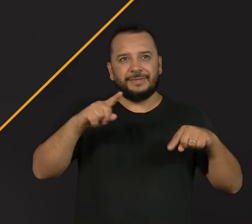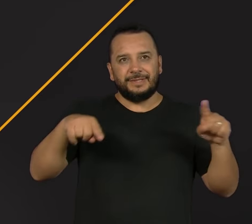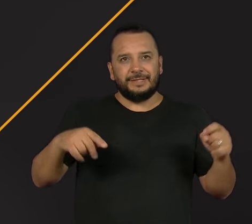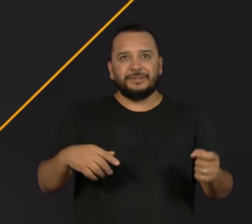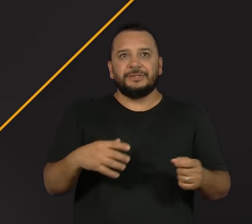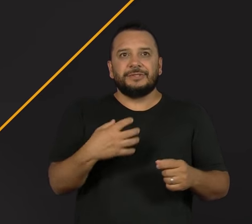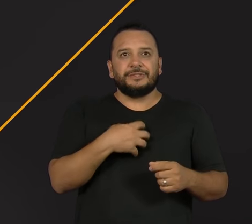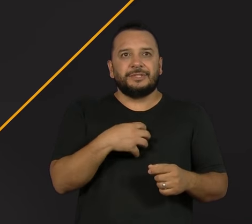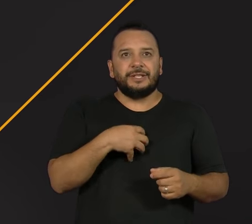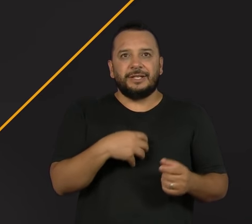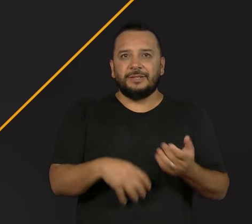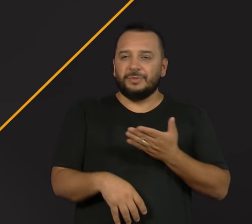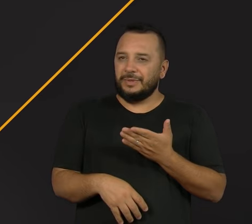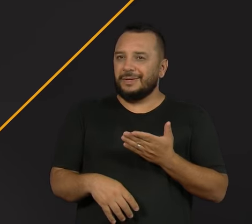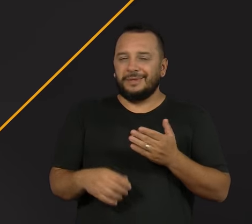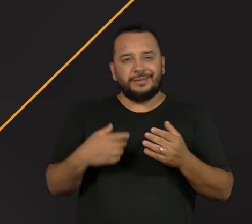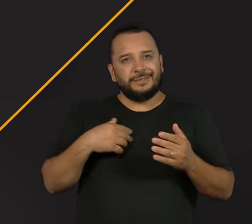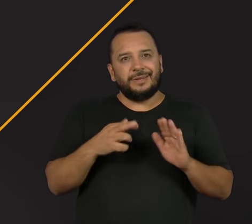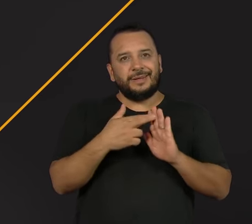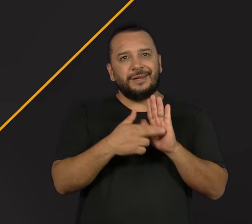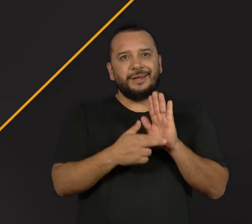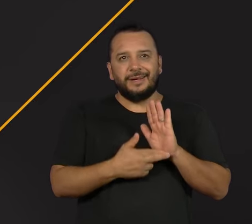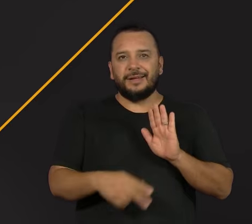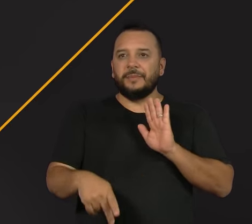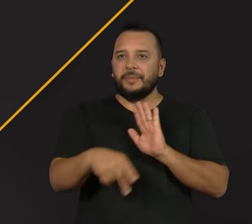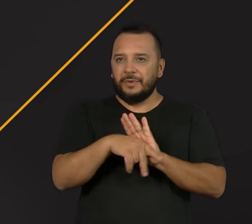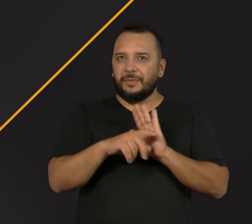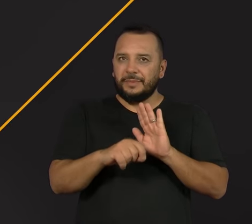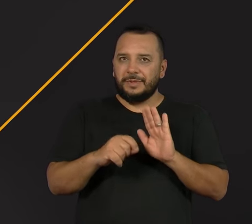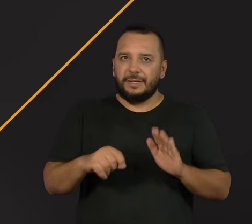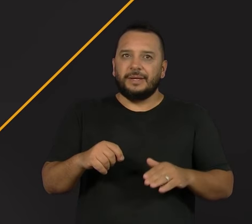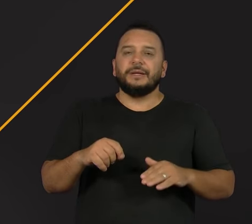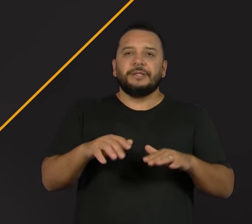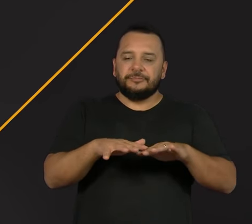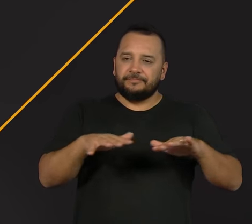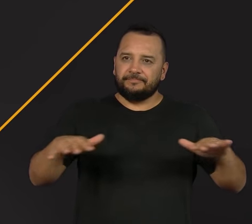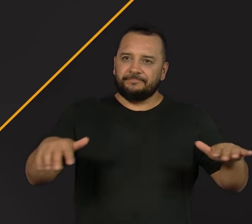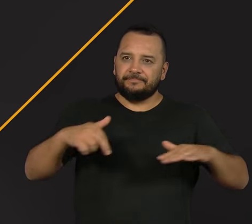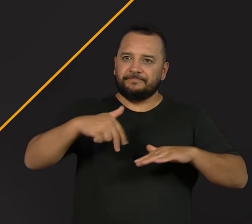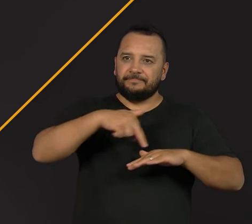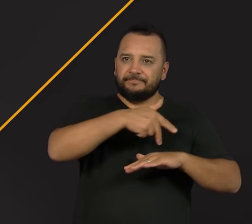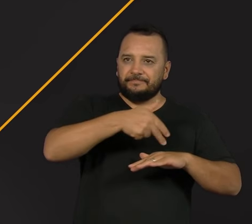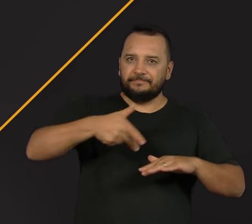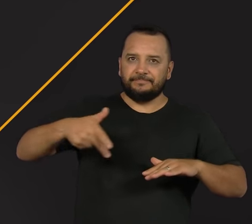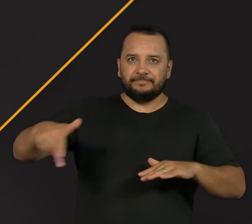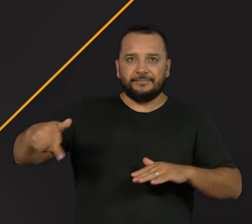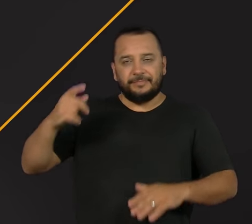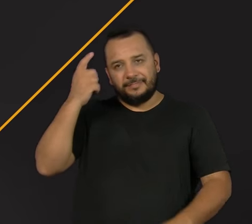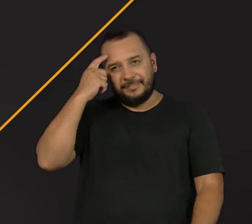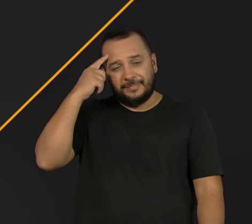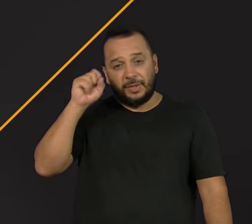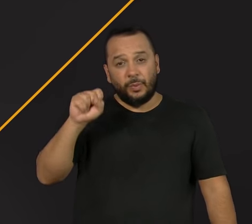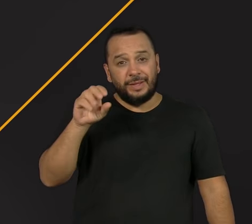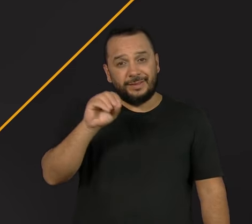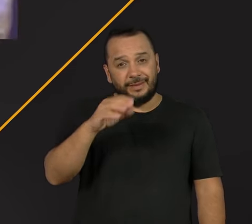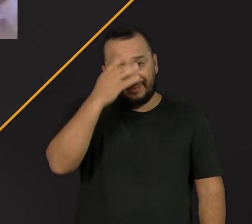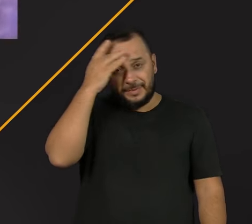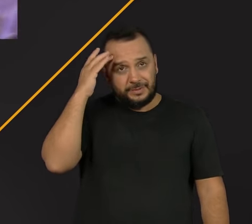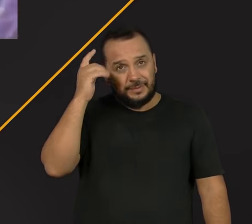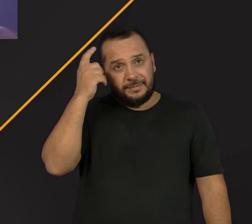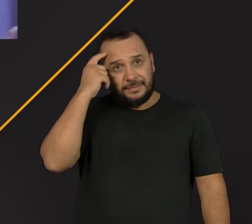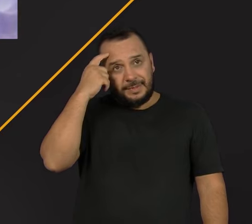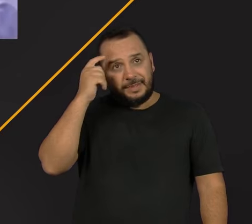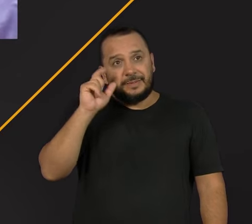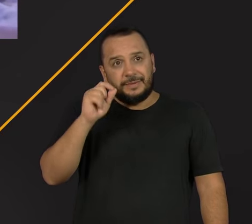nessa civilidade que o palco exige, né? Uma circulação de 80 pessoas. Você já imaginou a disciplina